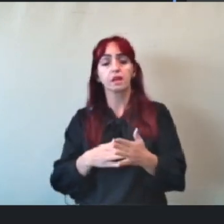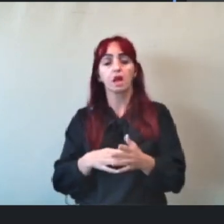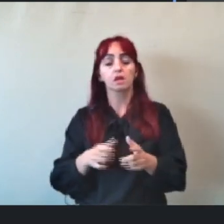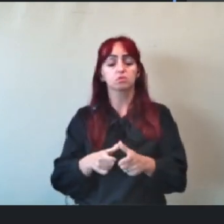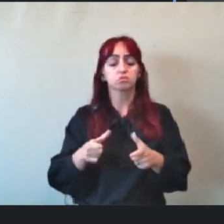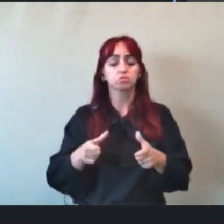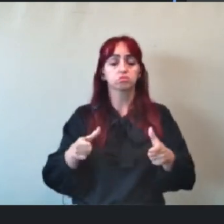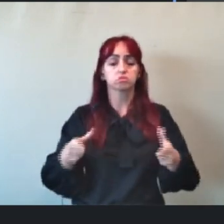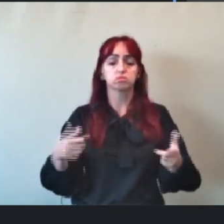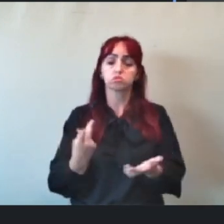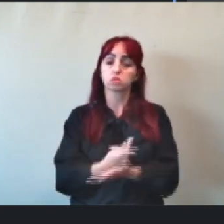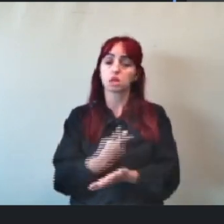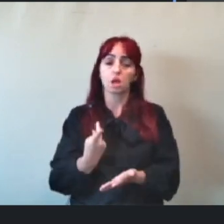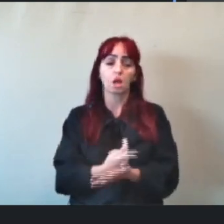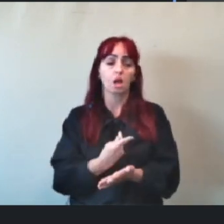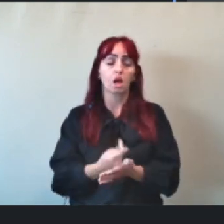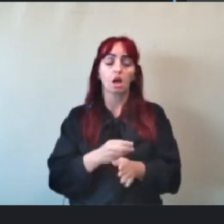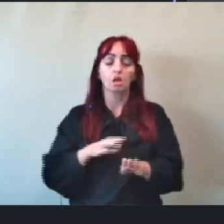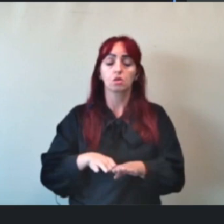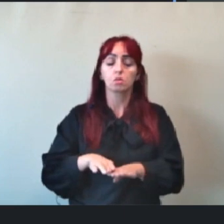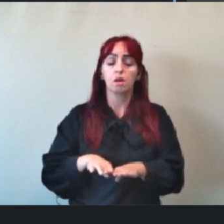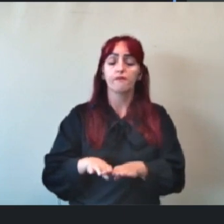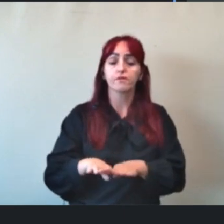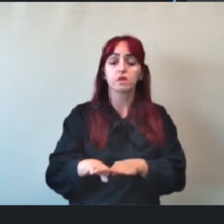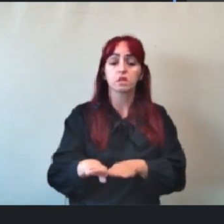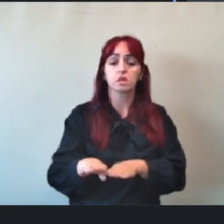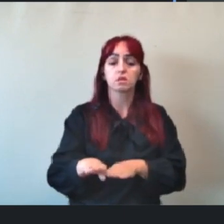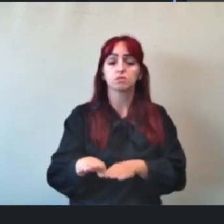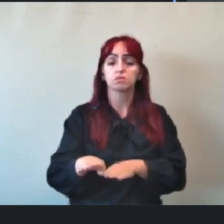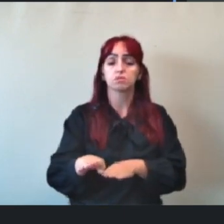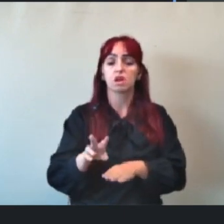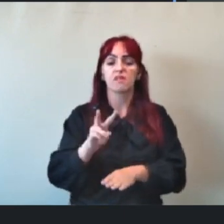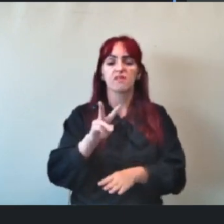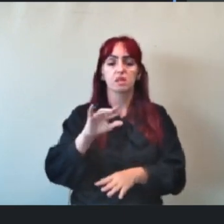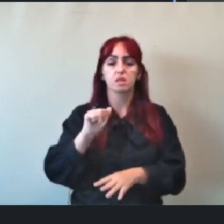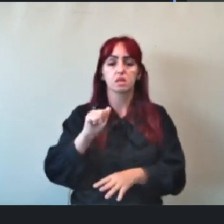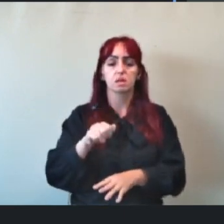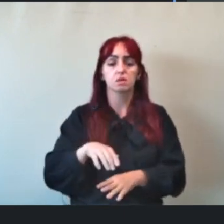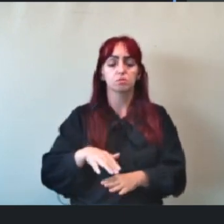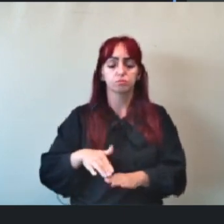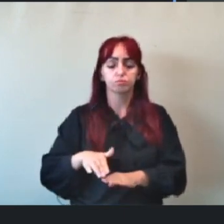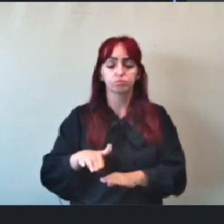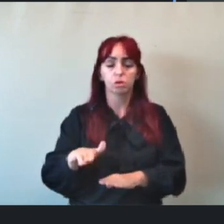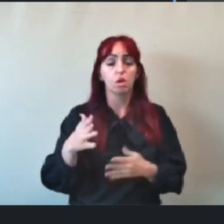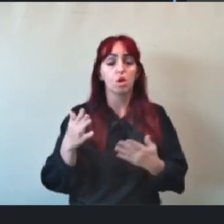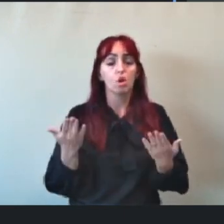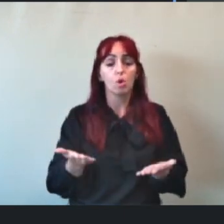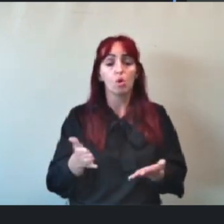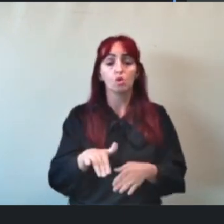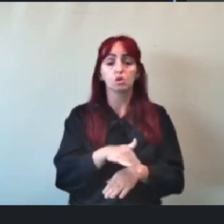desordenado numa via, e isso hoje a Abílio Machado